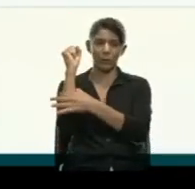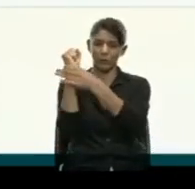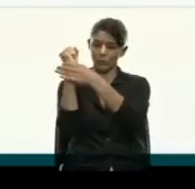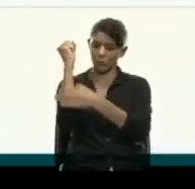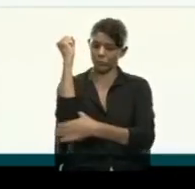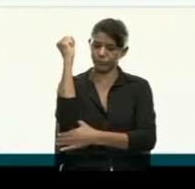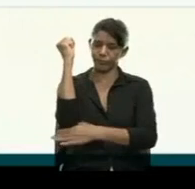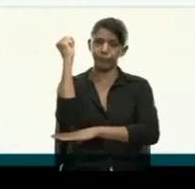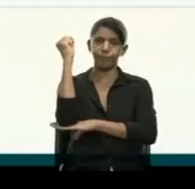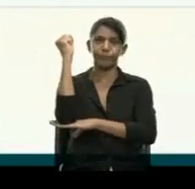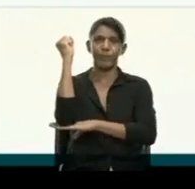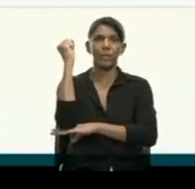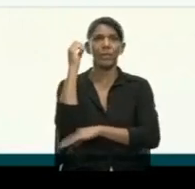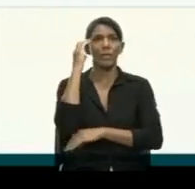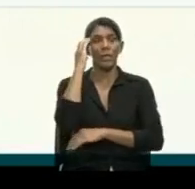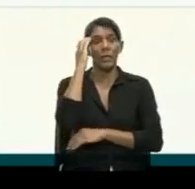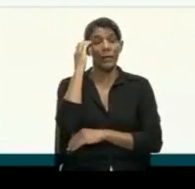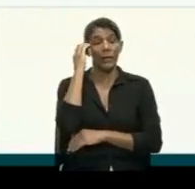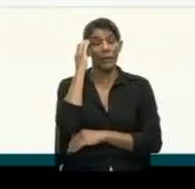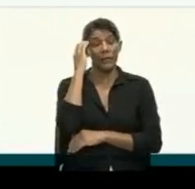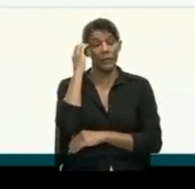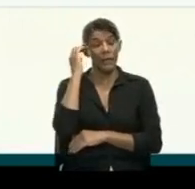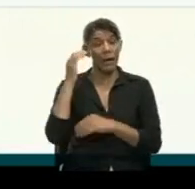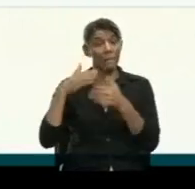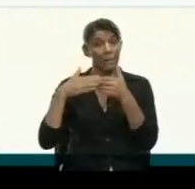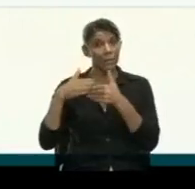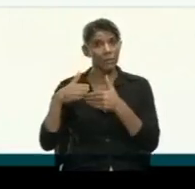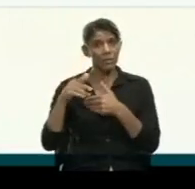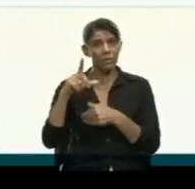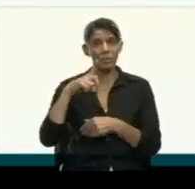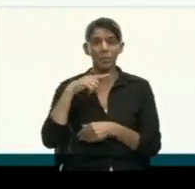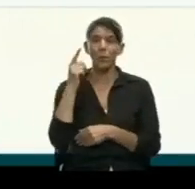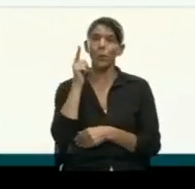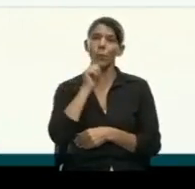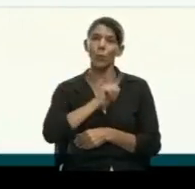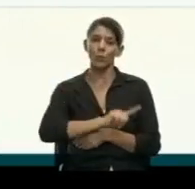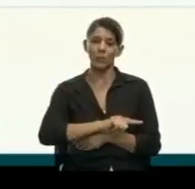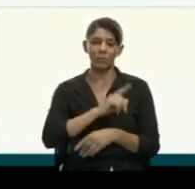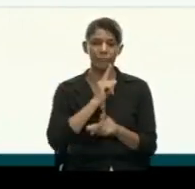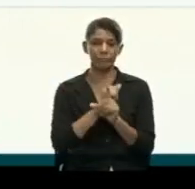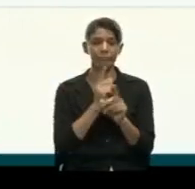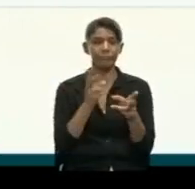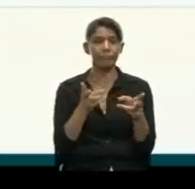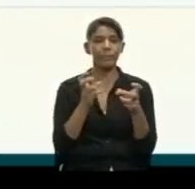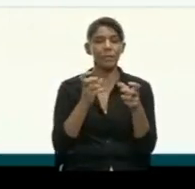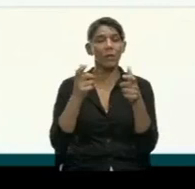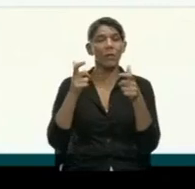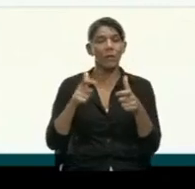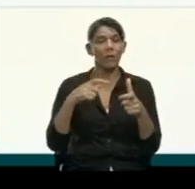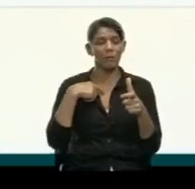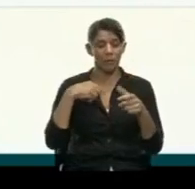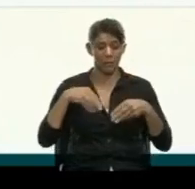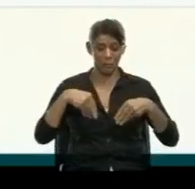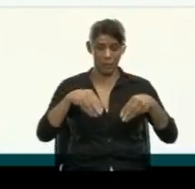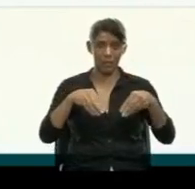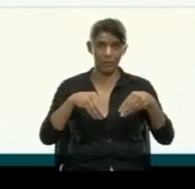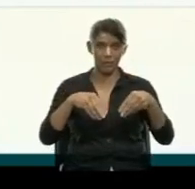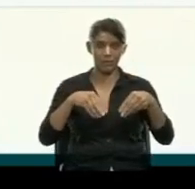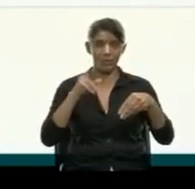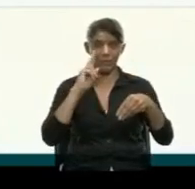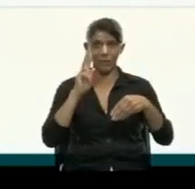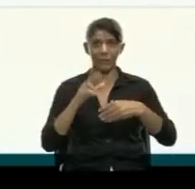X quanto para o eixo Y. Então, a partir disso, a gente consegue localizar aonde que ele vai estar pelo terreno. Olha aqui, ó.